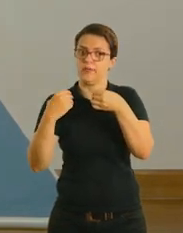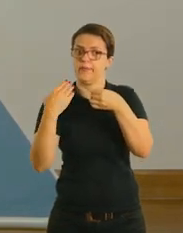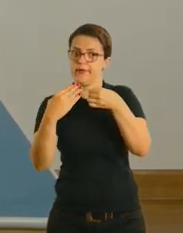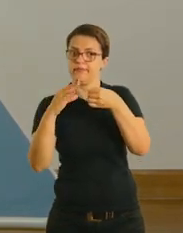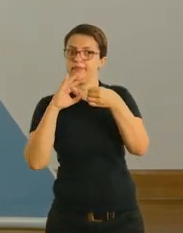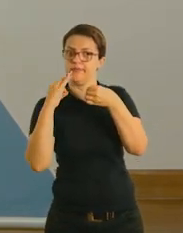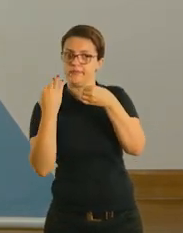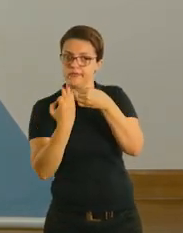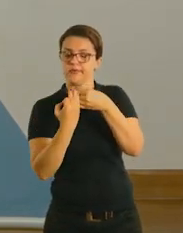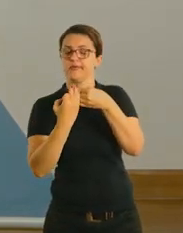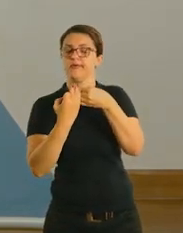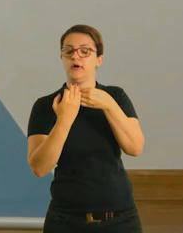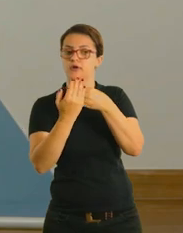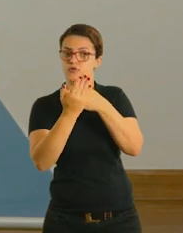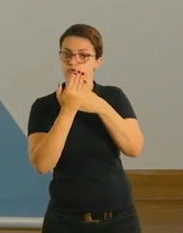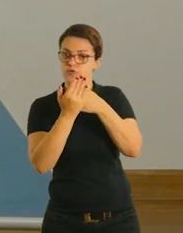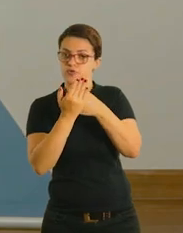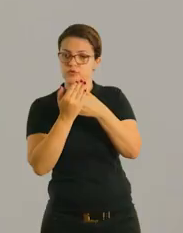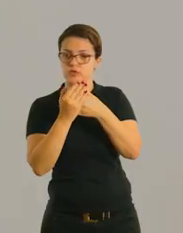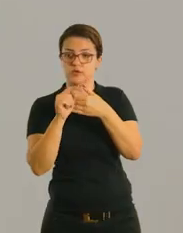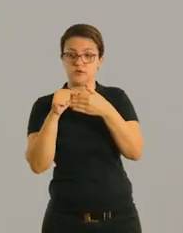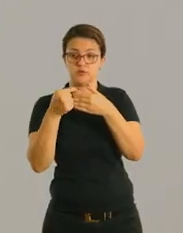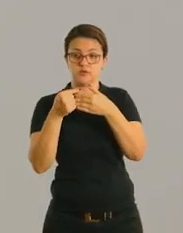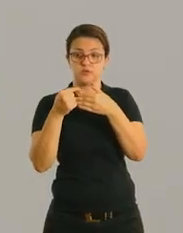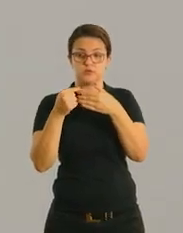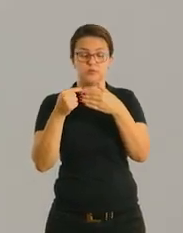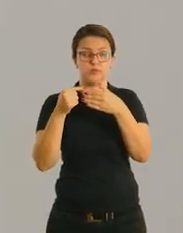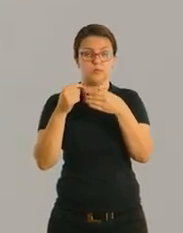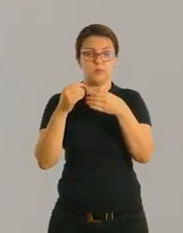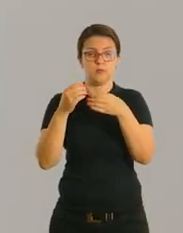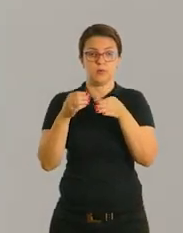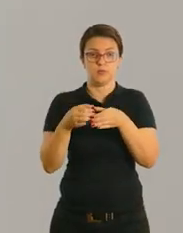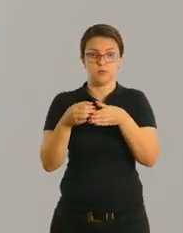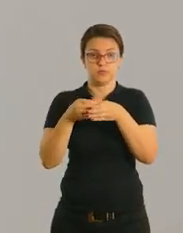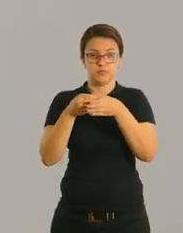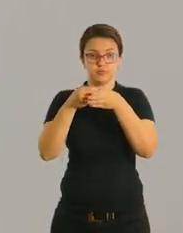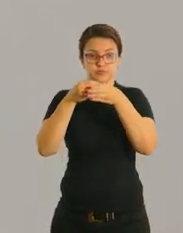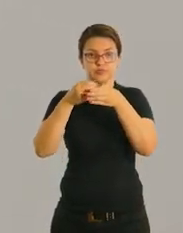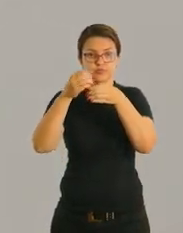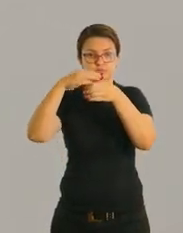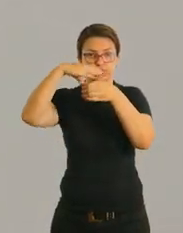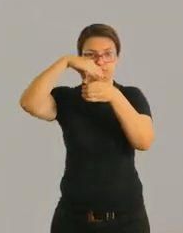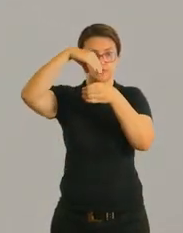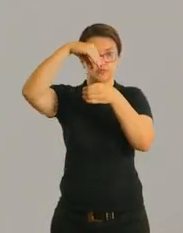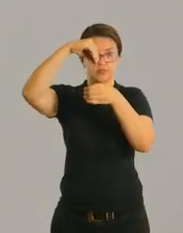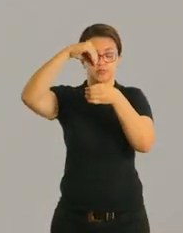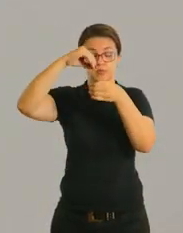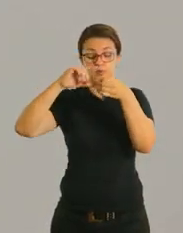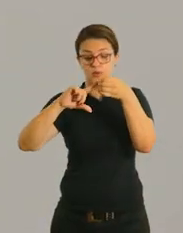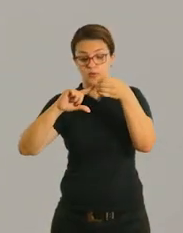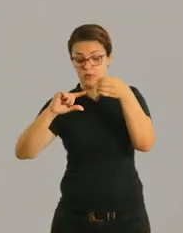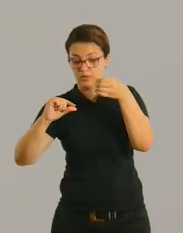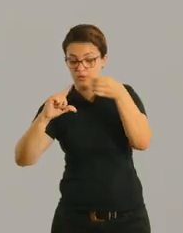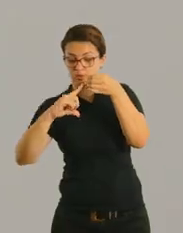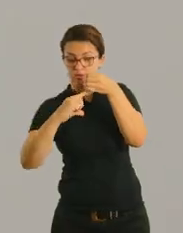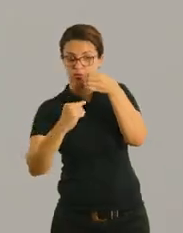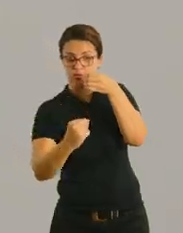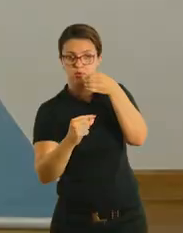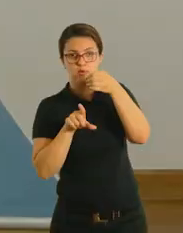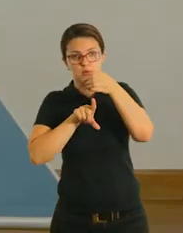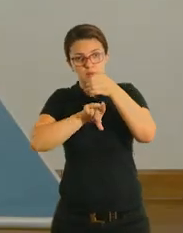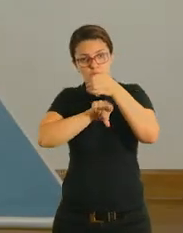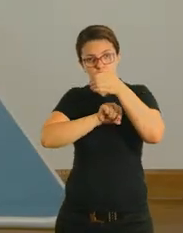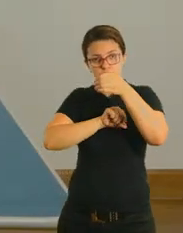adulto. Depois de ter feito as três asinhas, chegou a hora de colar, cada uma na sua